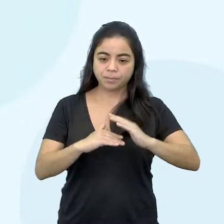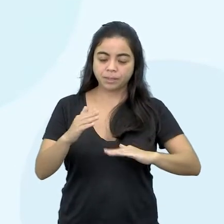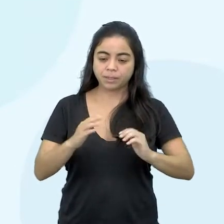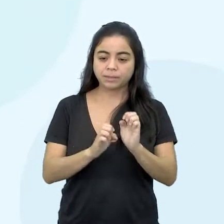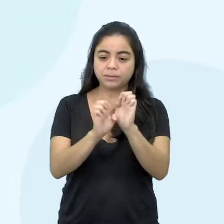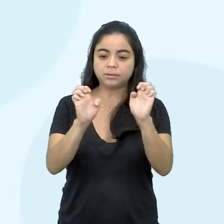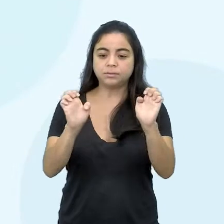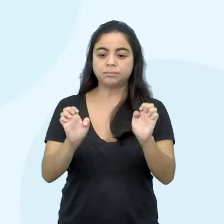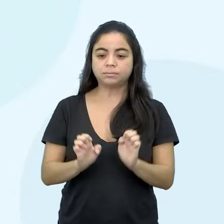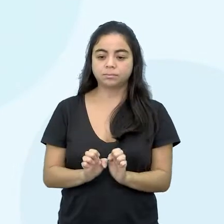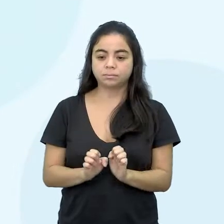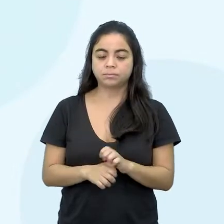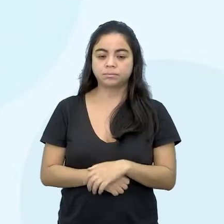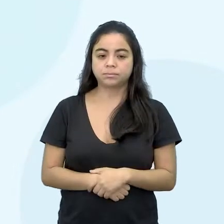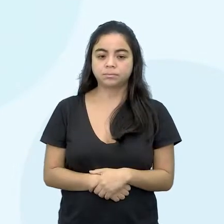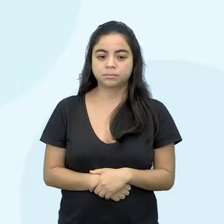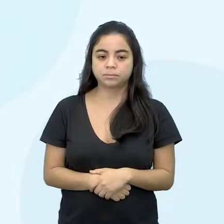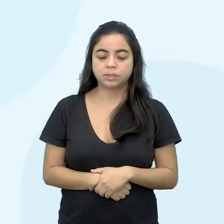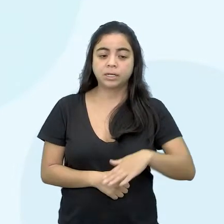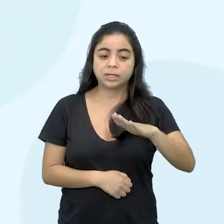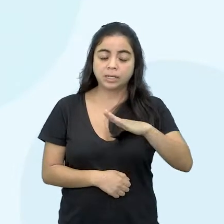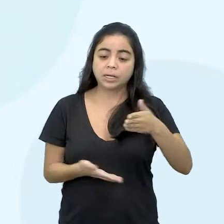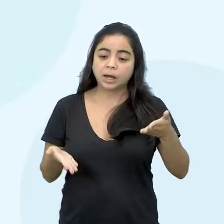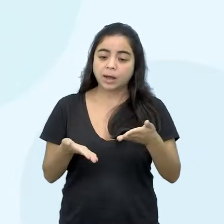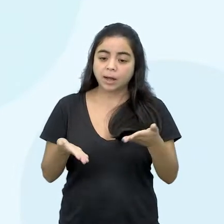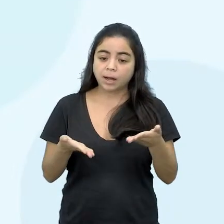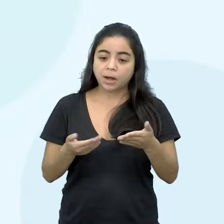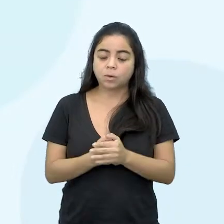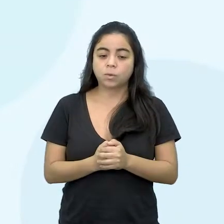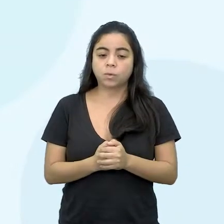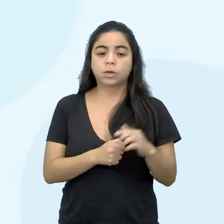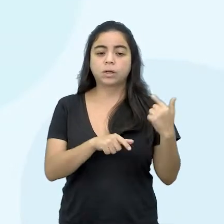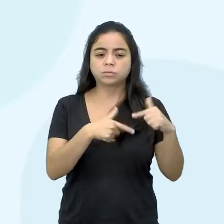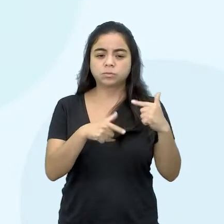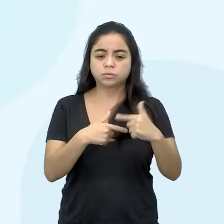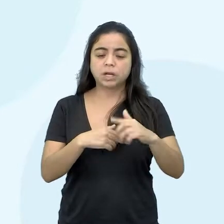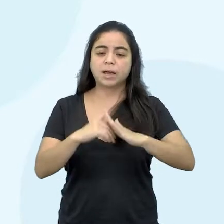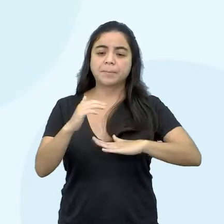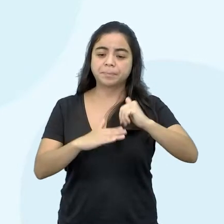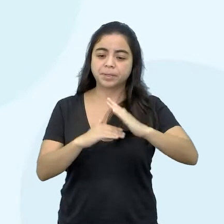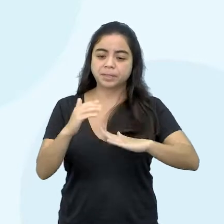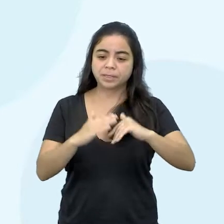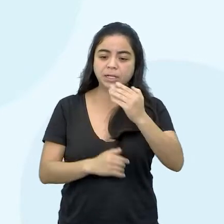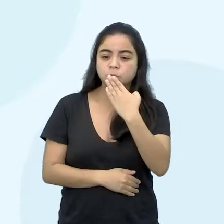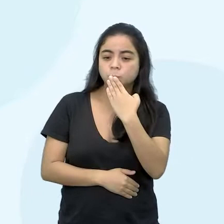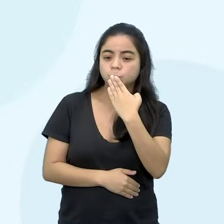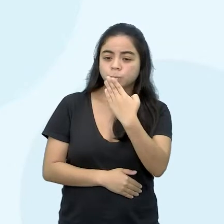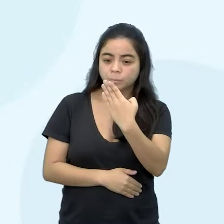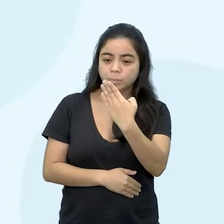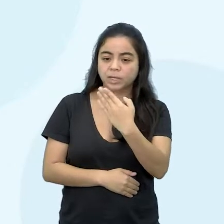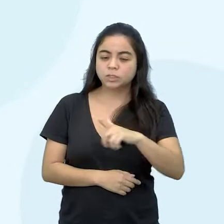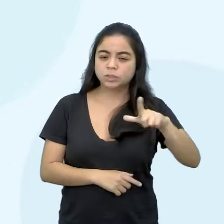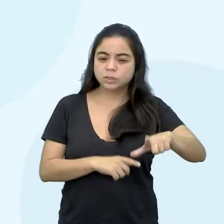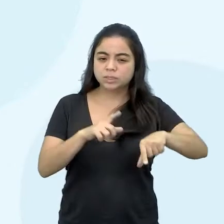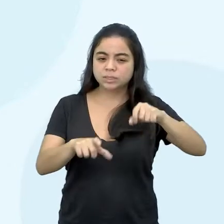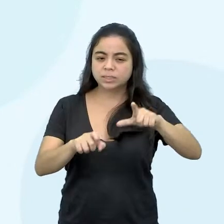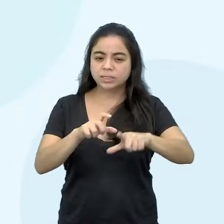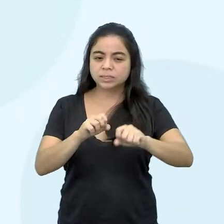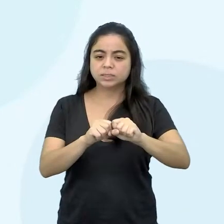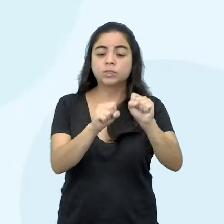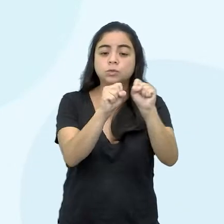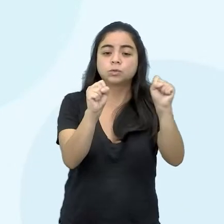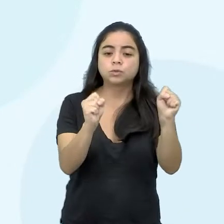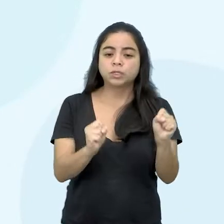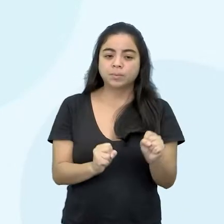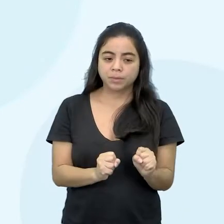eixo estruturante. Desta vez, nós trabalharemos com uma habilidade que nos pede que a gente selecione e